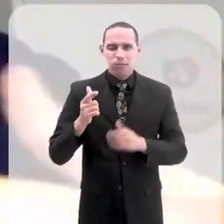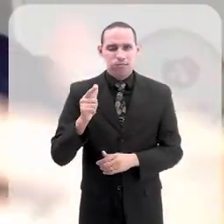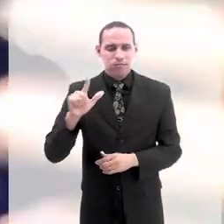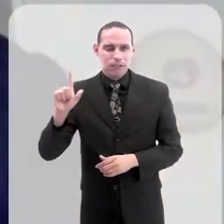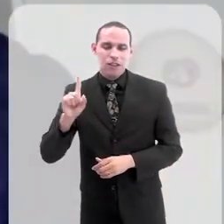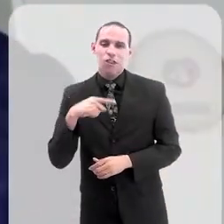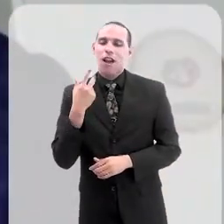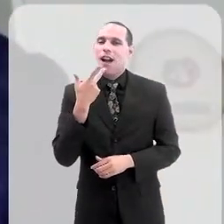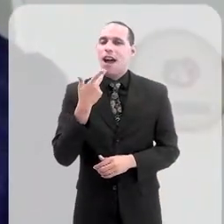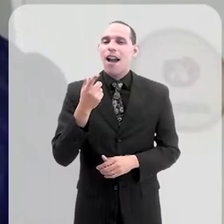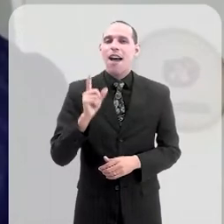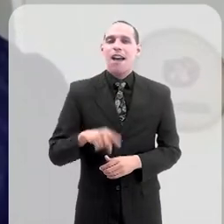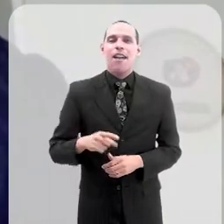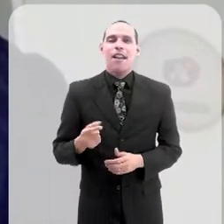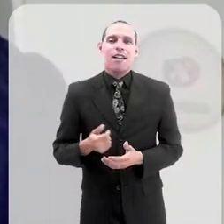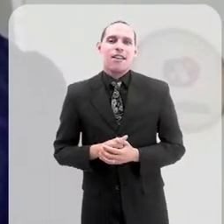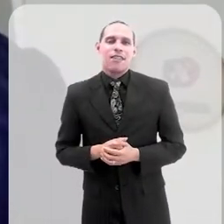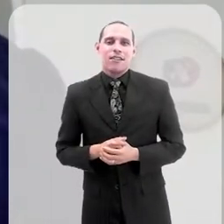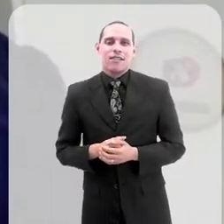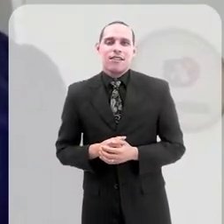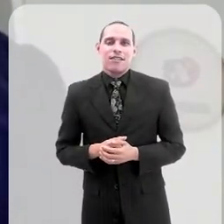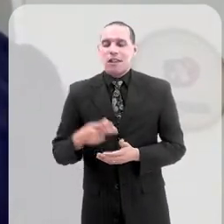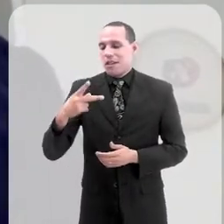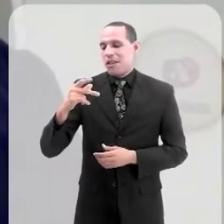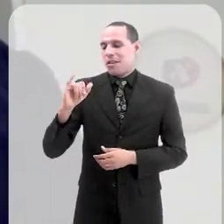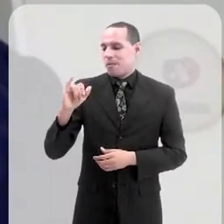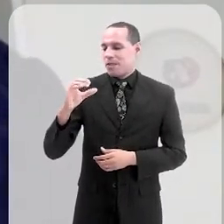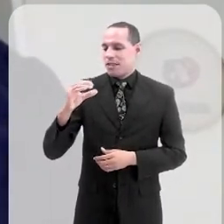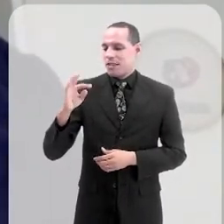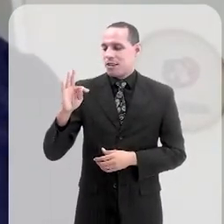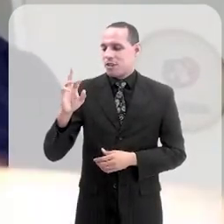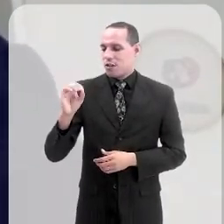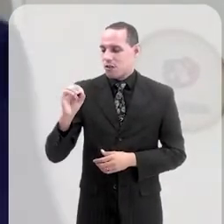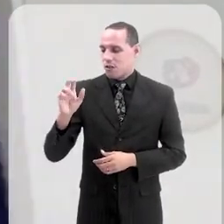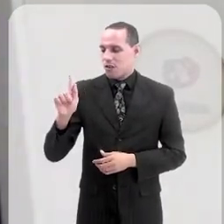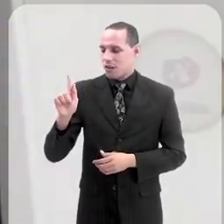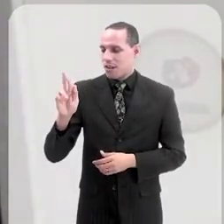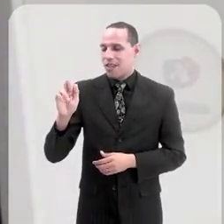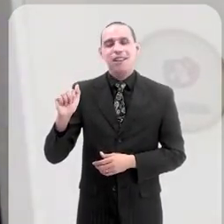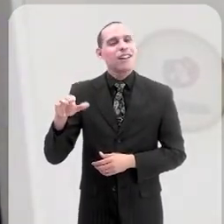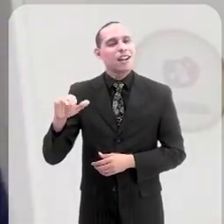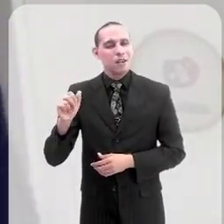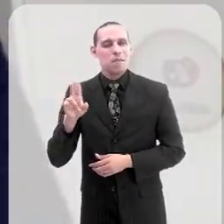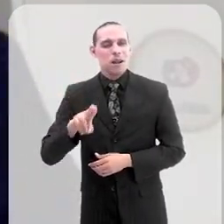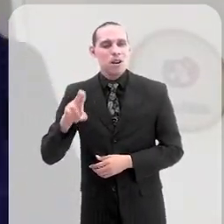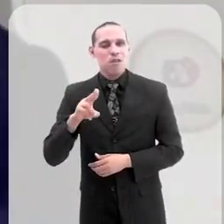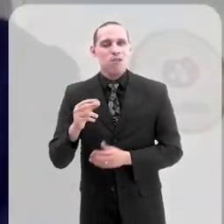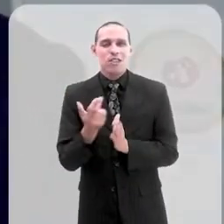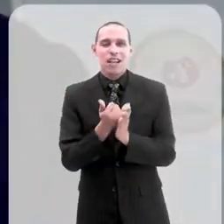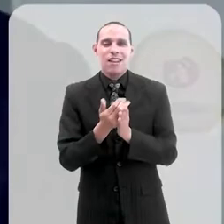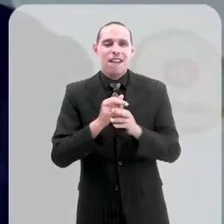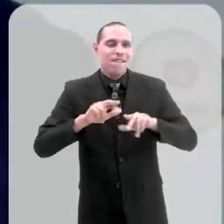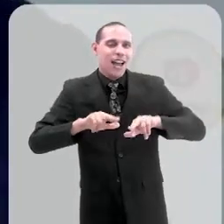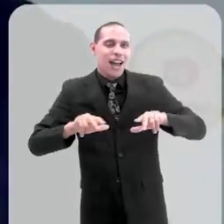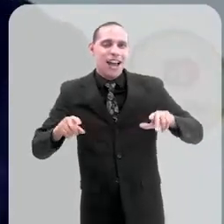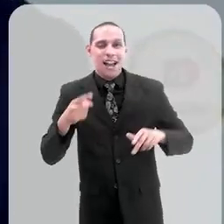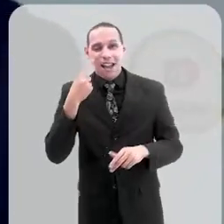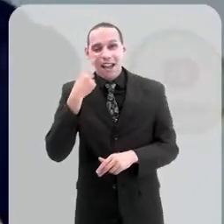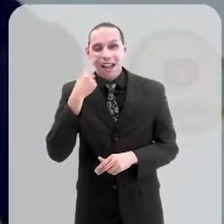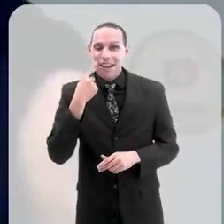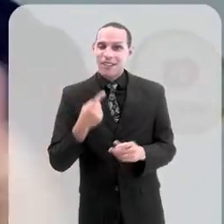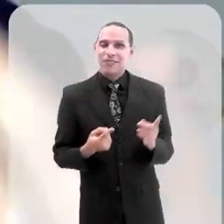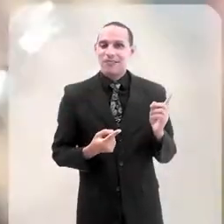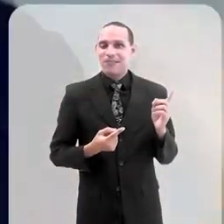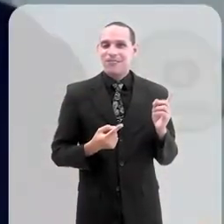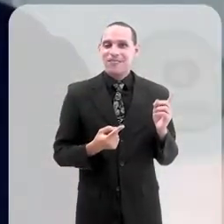gente chama, que a gente utiliza muitos pictogramas, né, que são esses desenhos que você pode ver assim lineares.